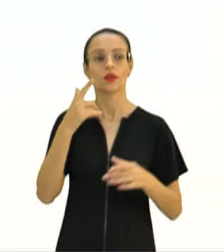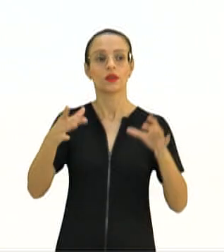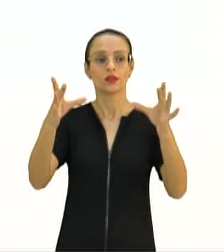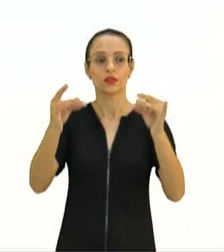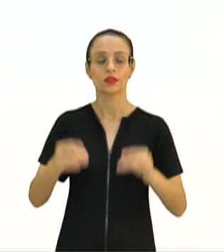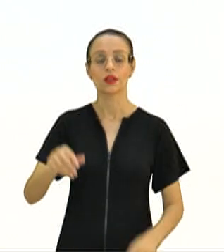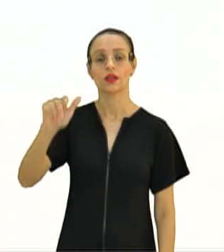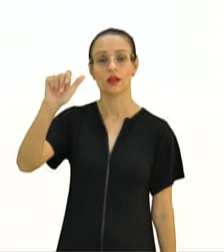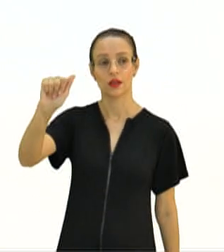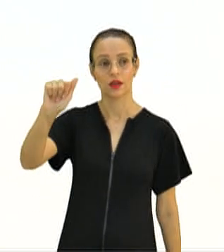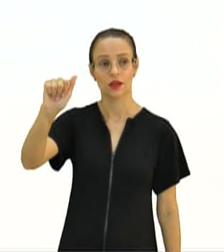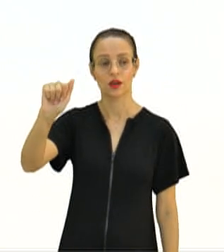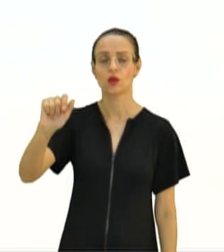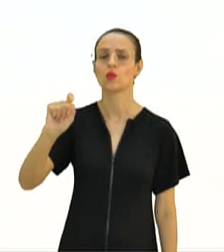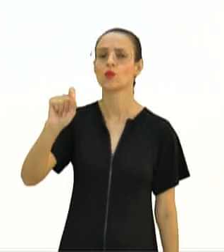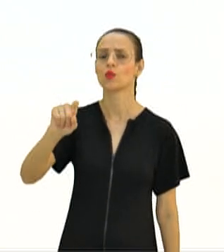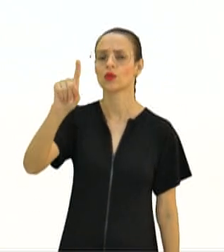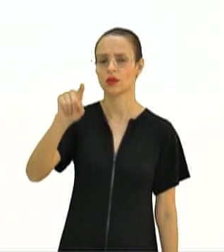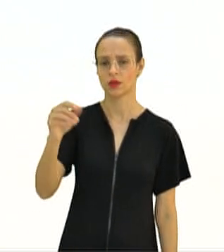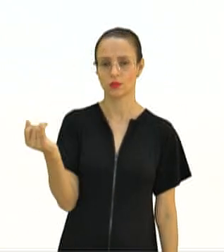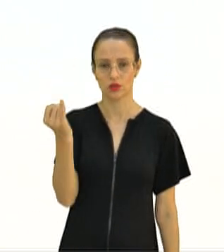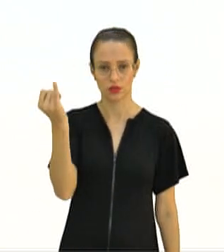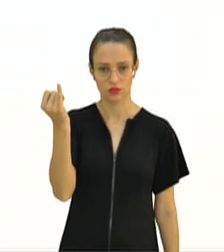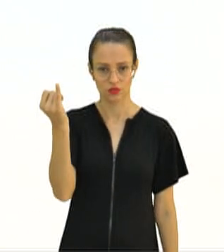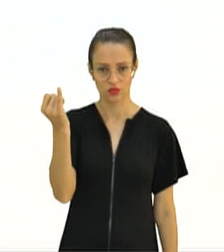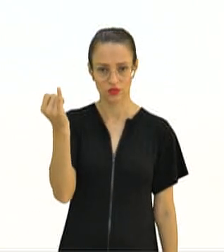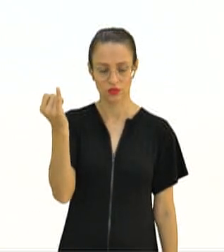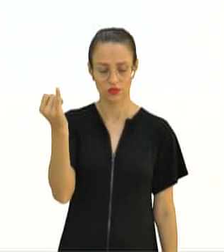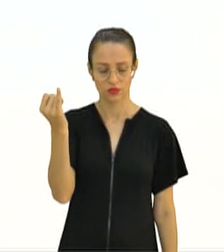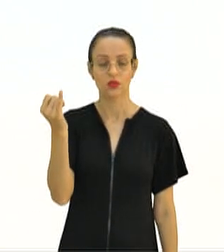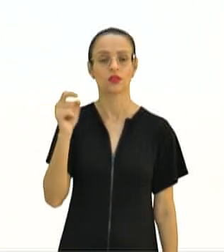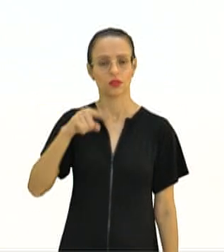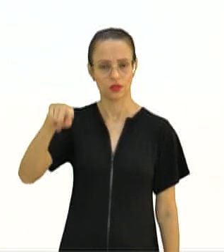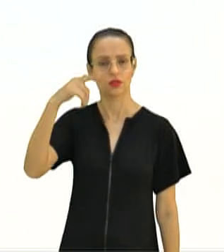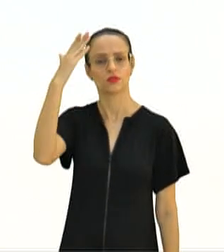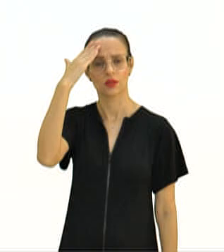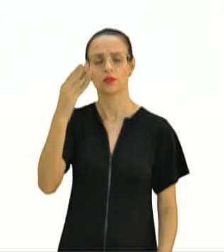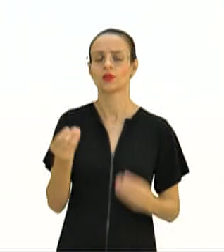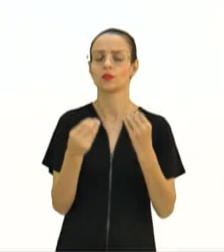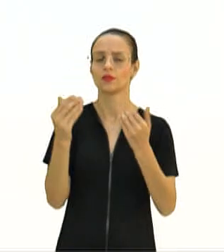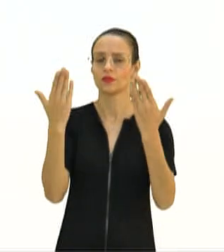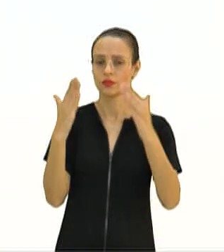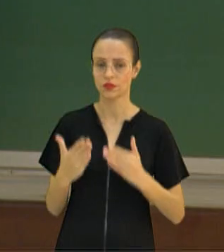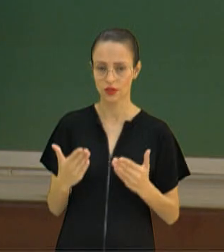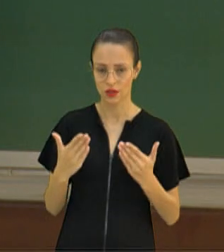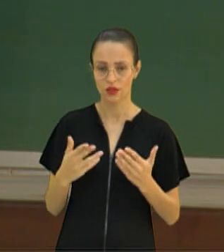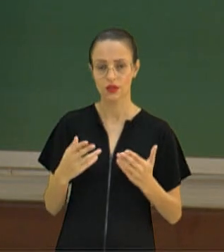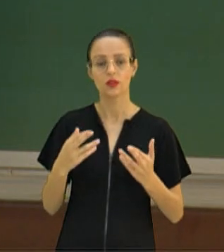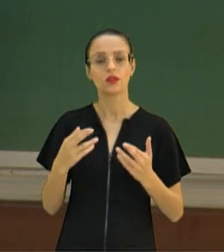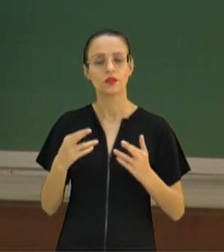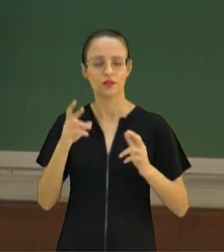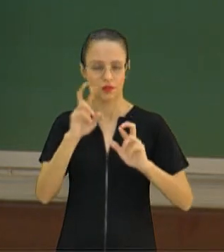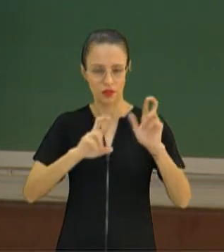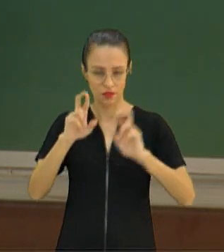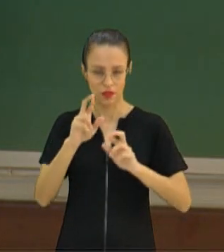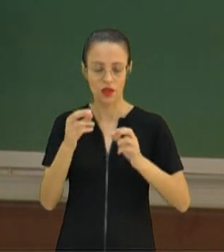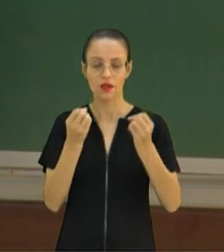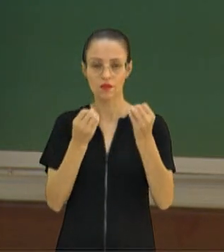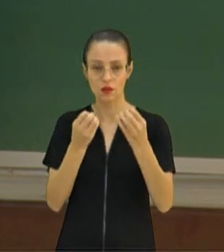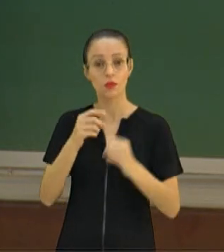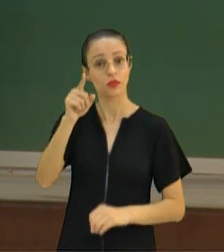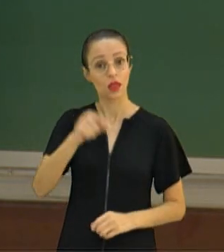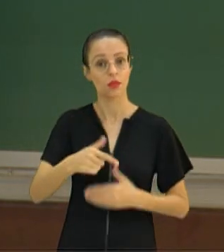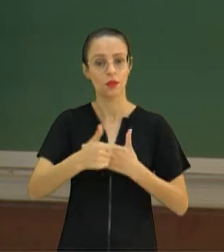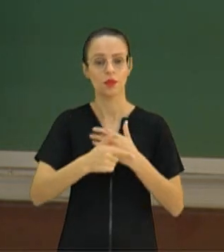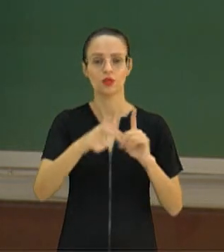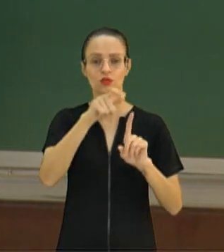a letra A, o que é importante? Que aí saiba como verificar as informações. Ela tem realmente um papel de